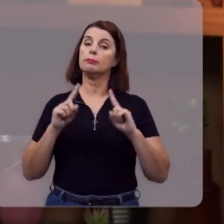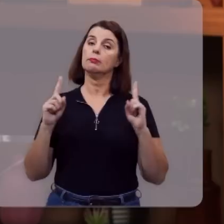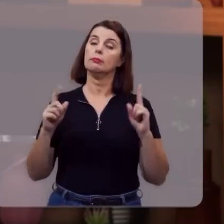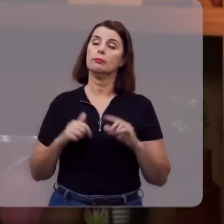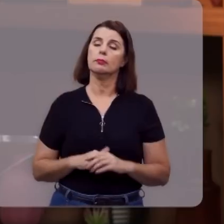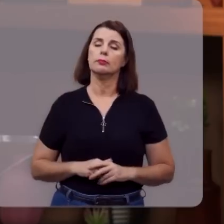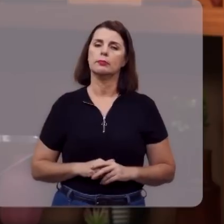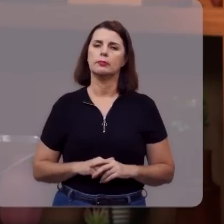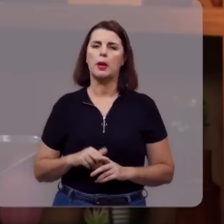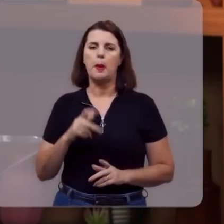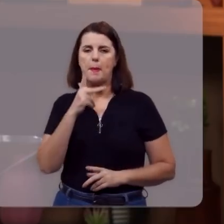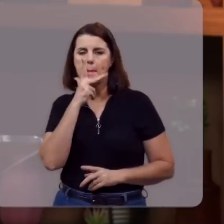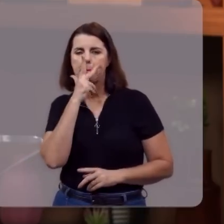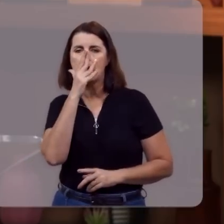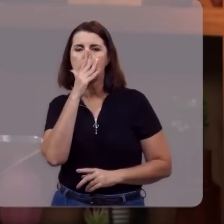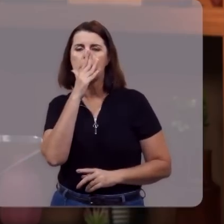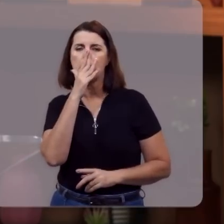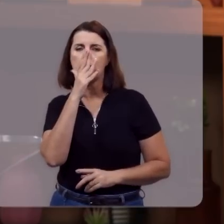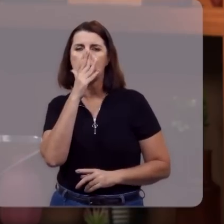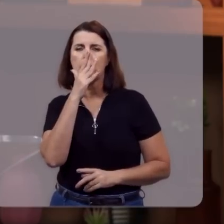Porém, parece-me,